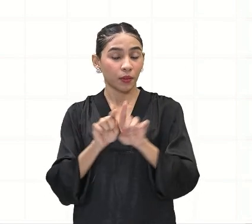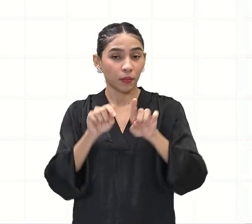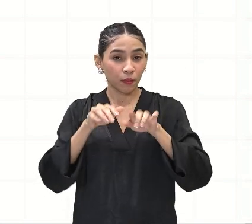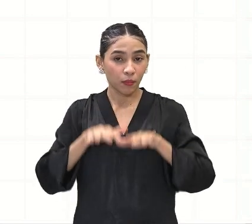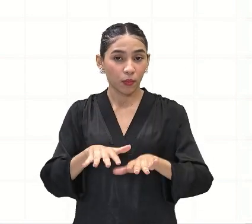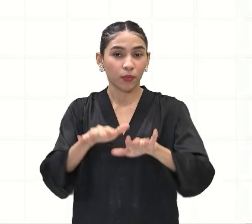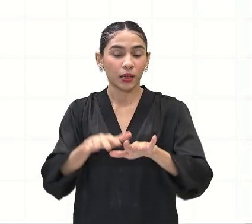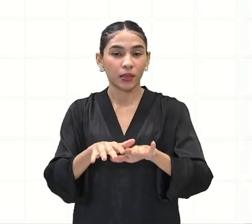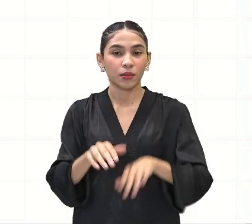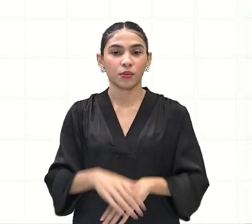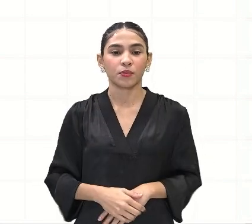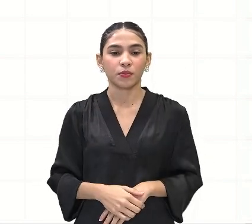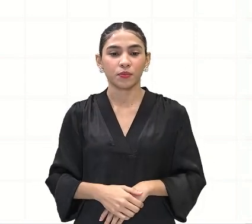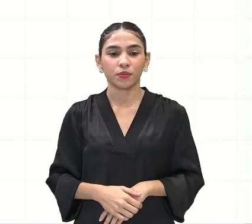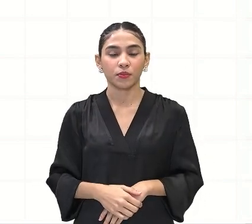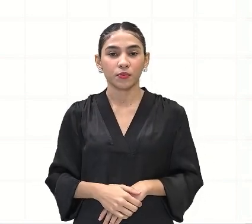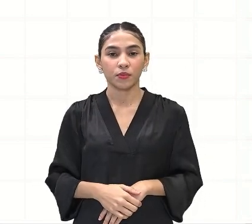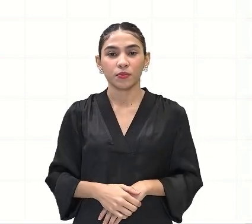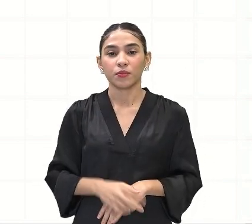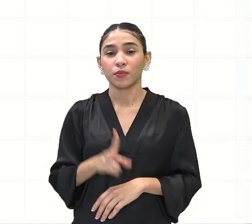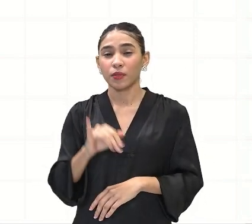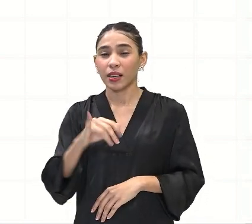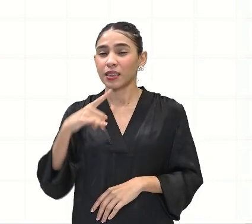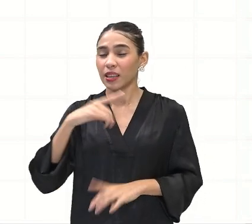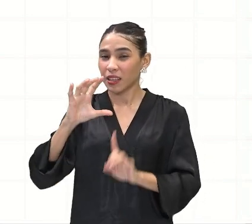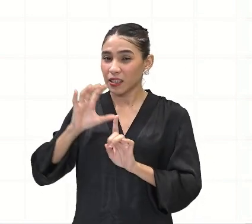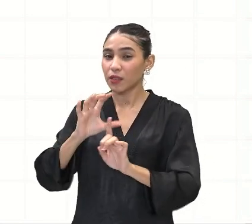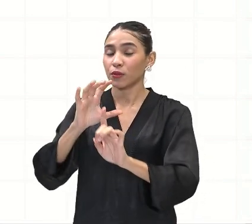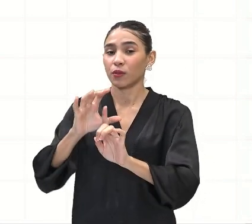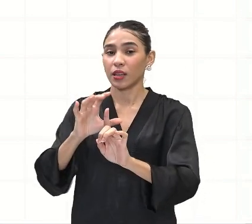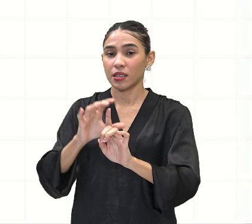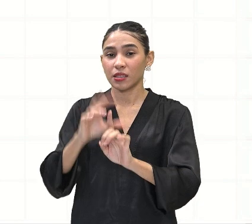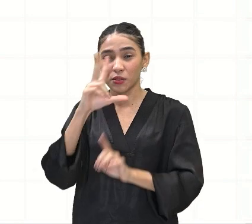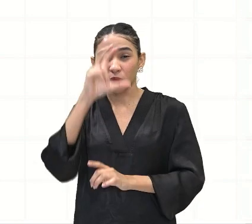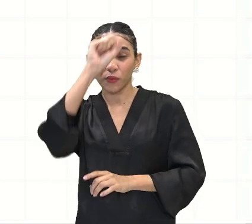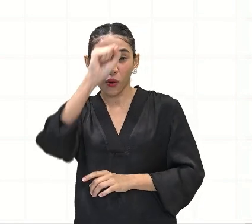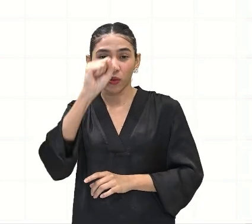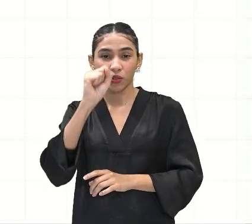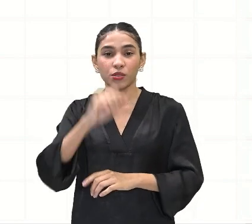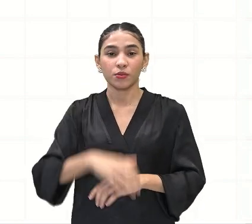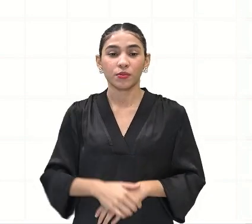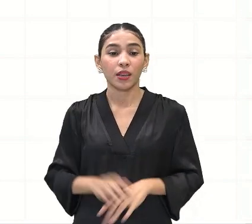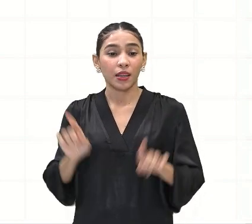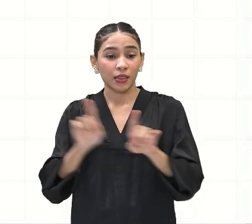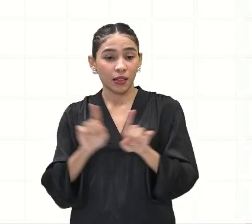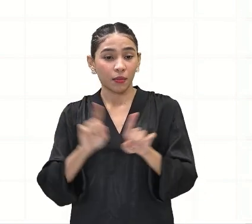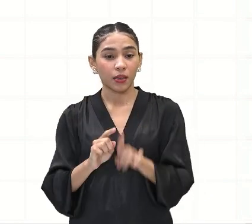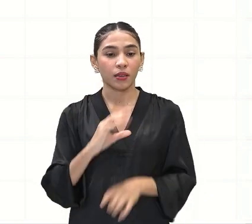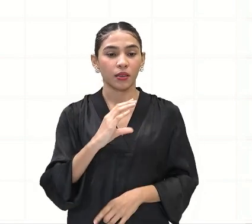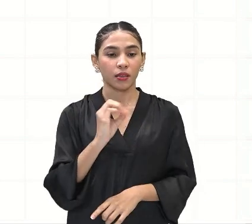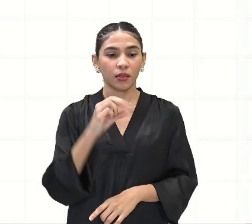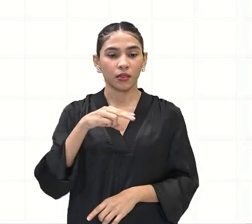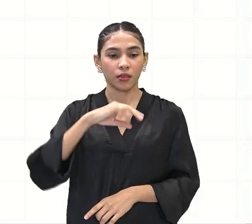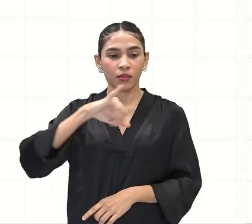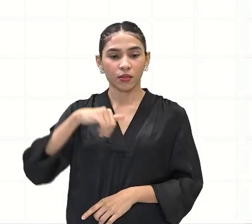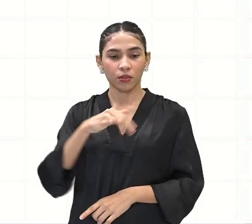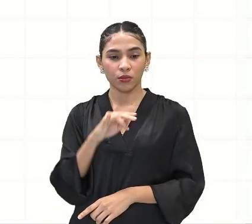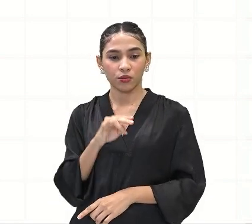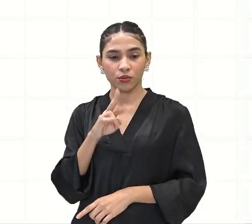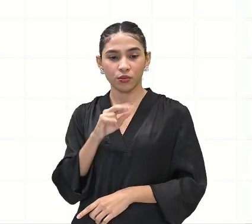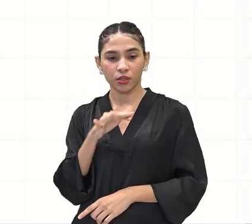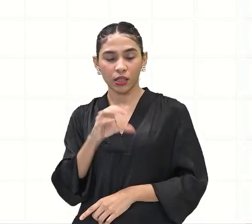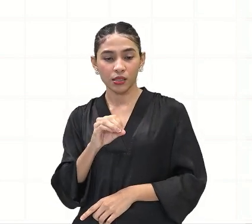vai ser abafado pela coroa portuguesa. Assim como a Conjuração Baiana, né? Que vai ser um